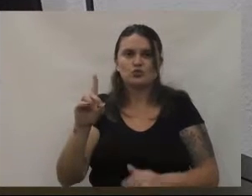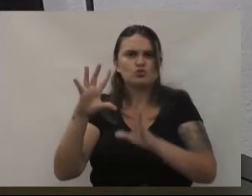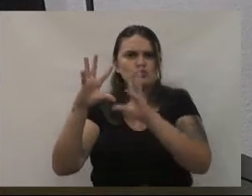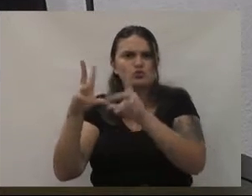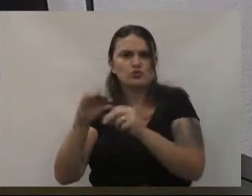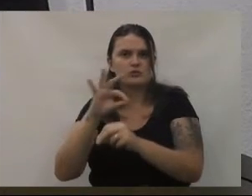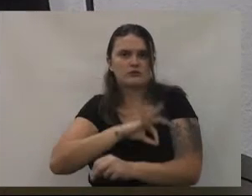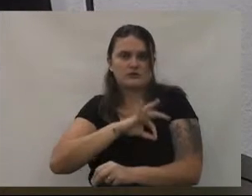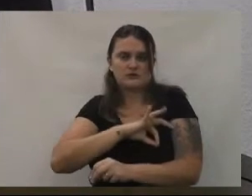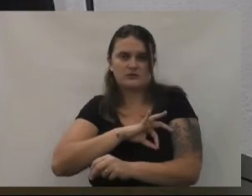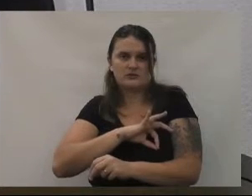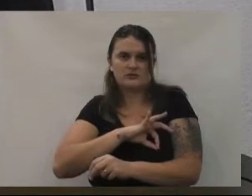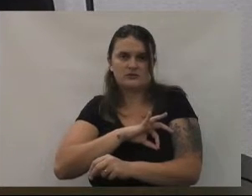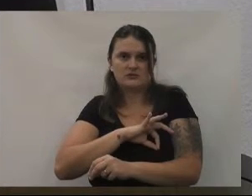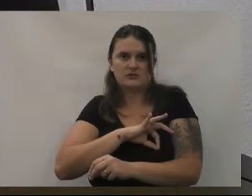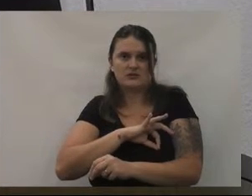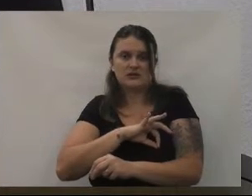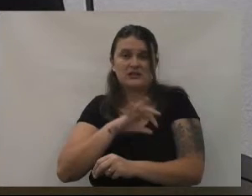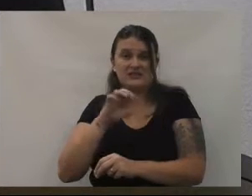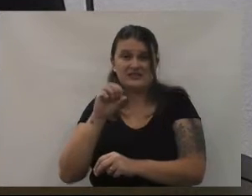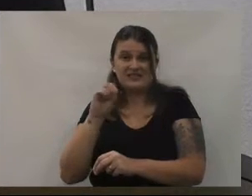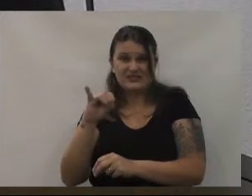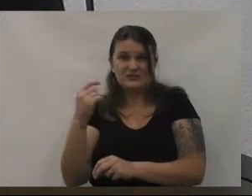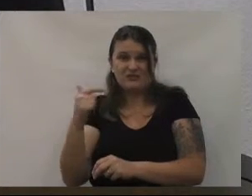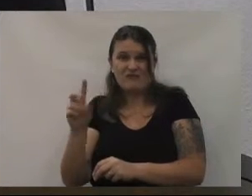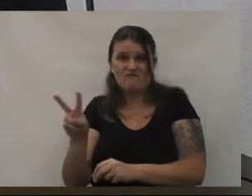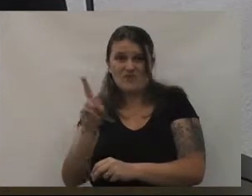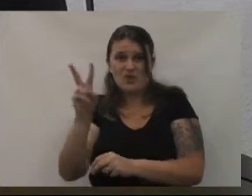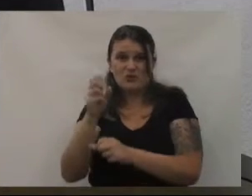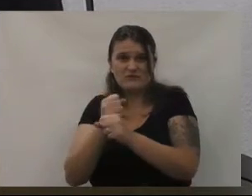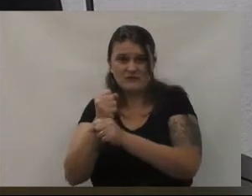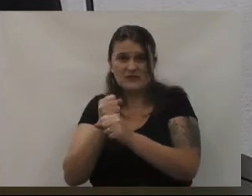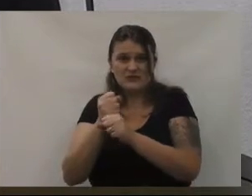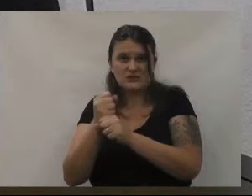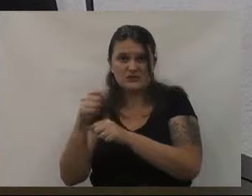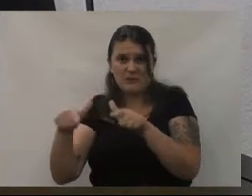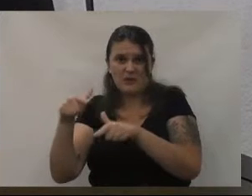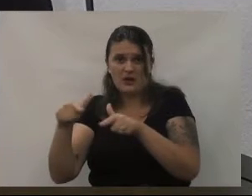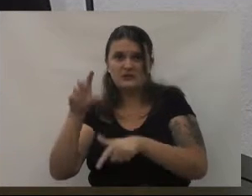integral. O benefício dele, se não incidisse o fator previdenciário, seria R$